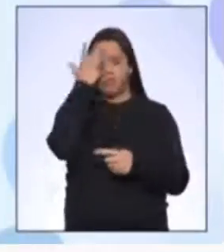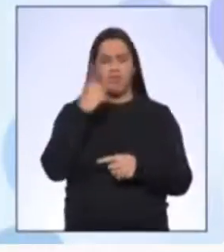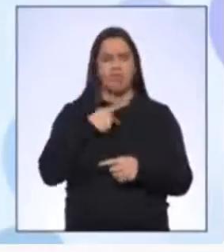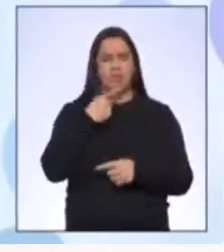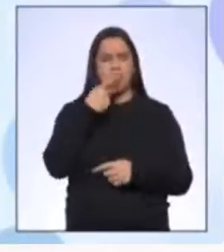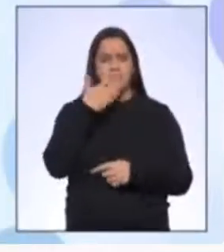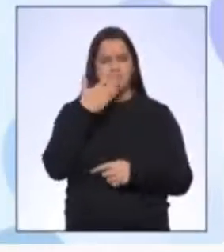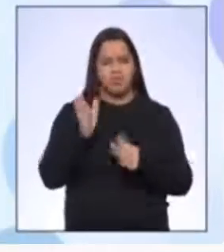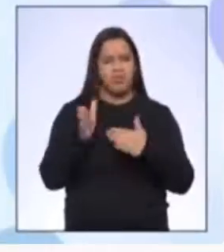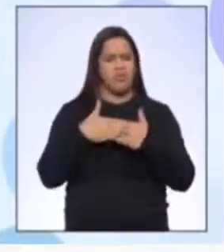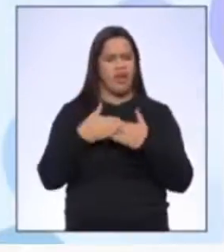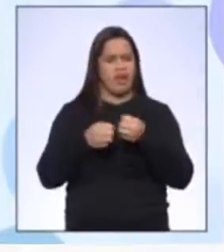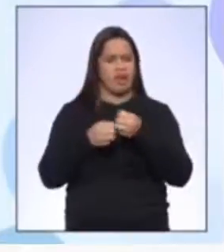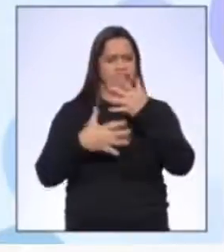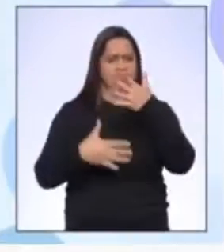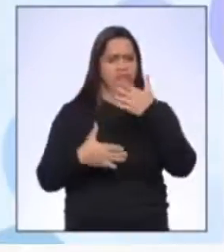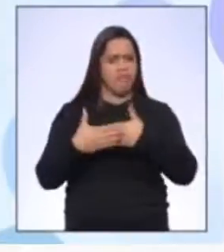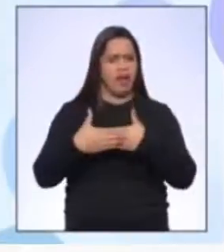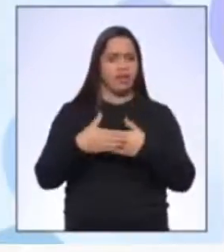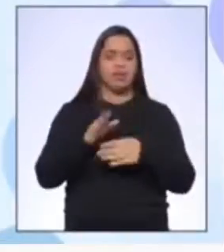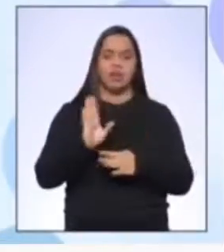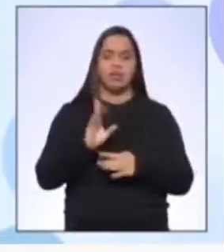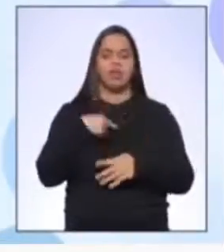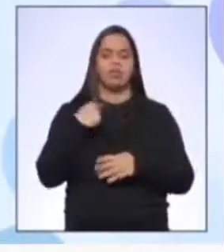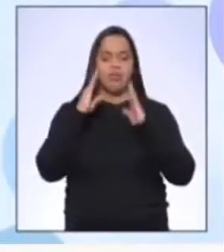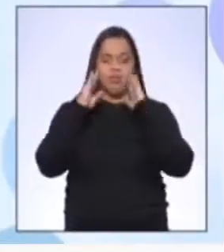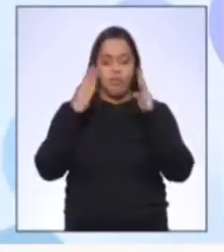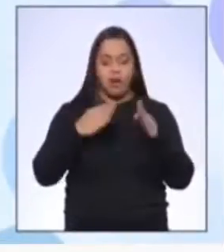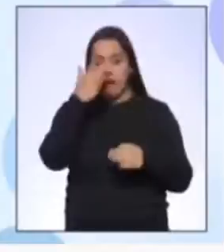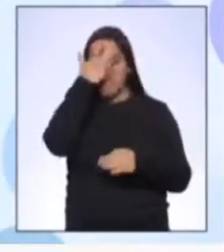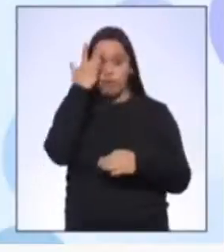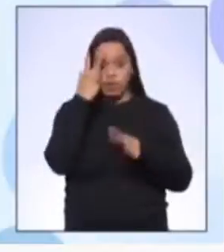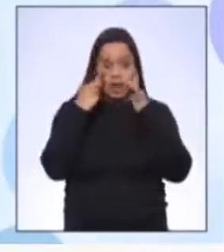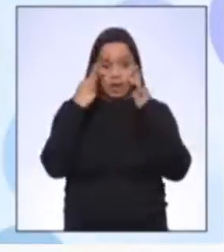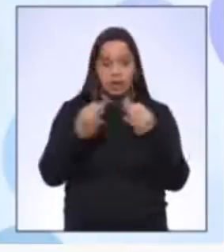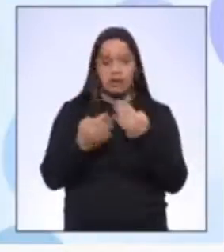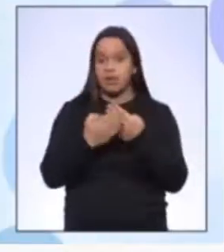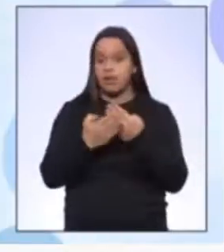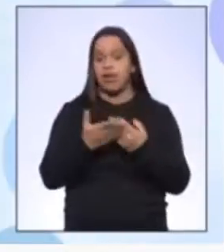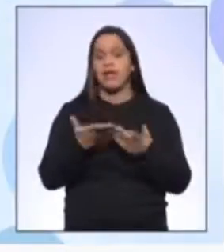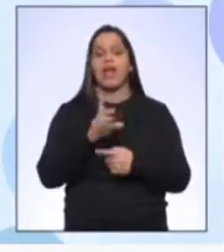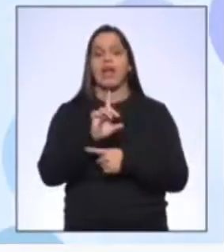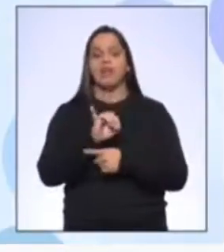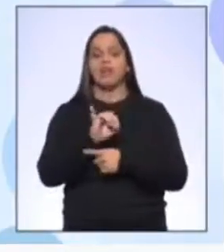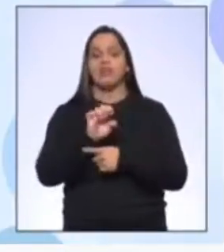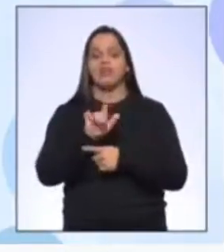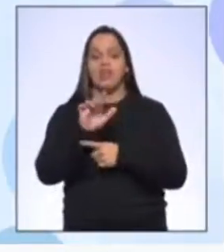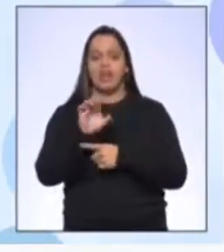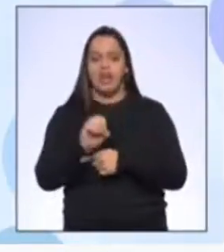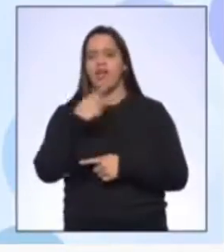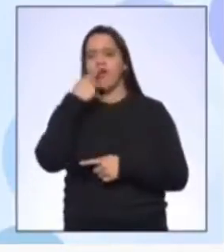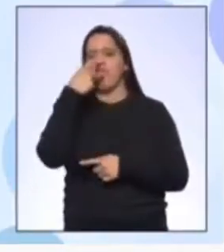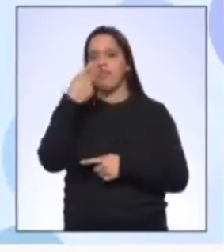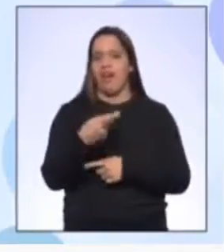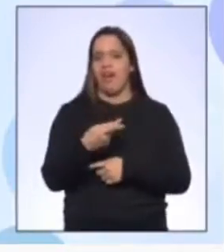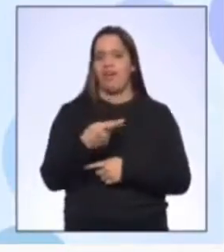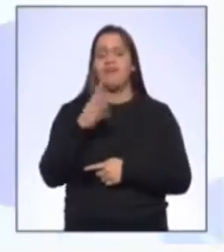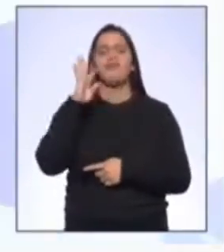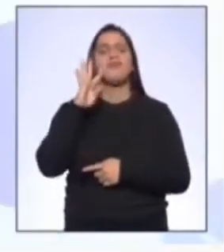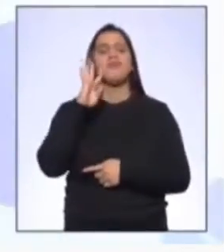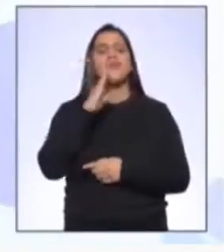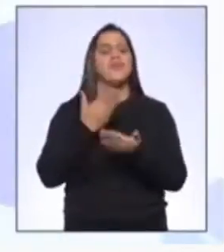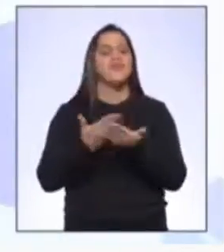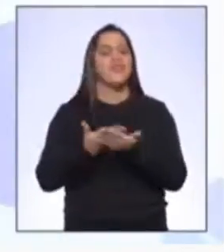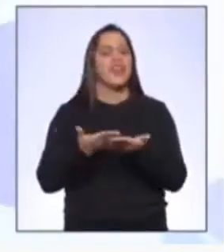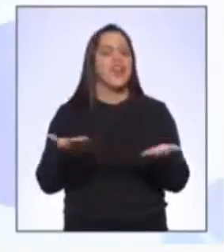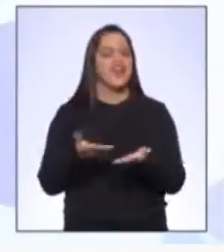bloquear tá se vai focar em quem tá prestando atenção na aula e aí vem o diego e fala muito legal essa aula do